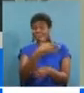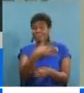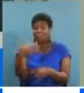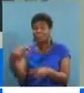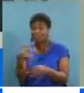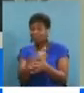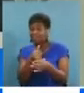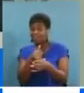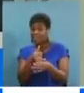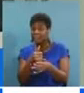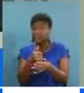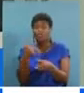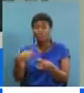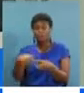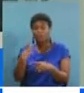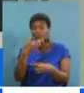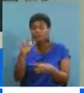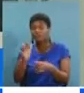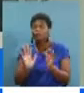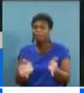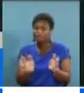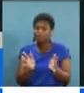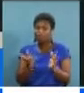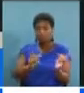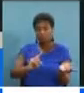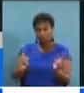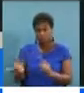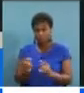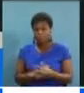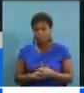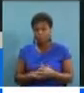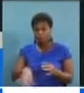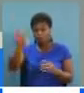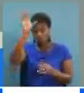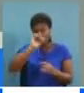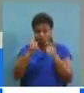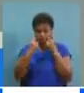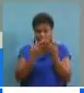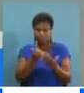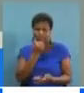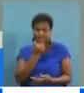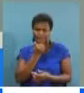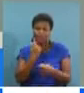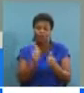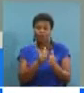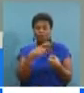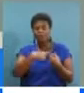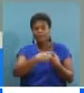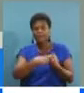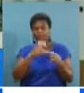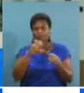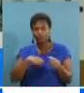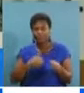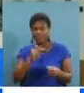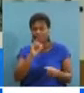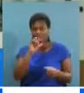11ª, que nós sempre falamos que está na diáspora e que precisam de transportes. O governo manifestou satisfação com esta parceria entre a Cabo Verde Airlines